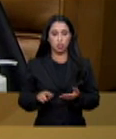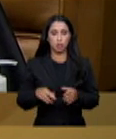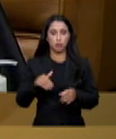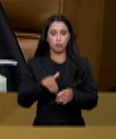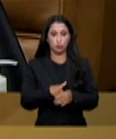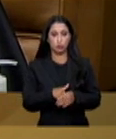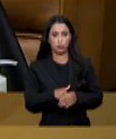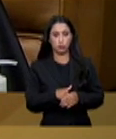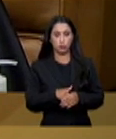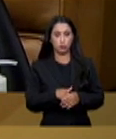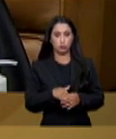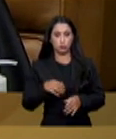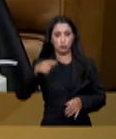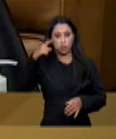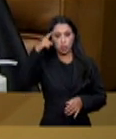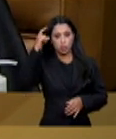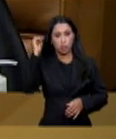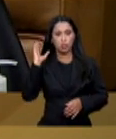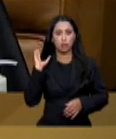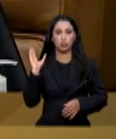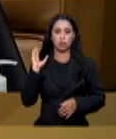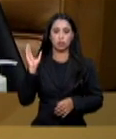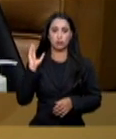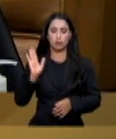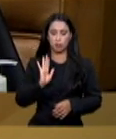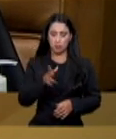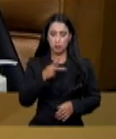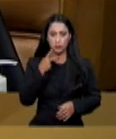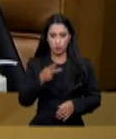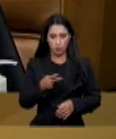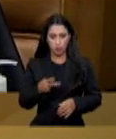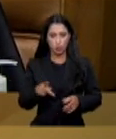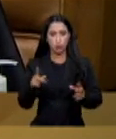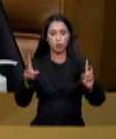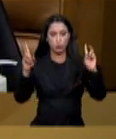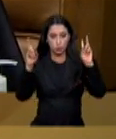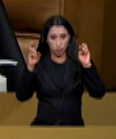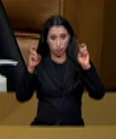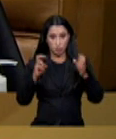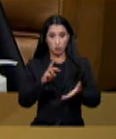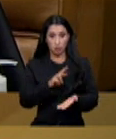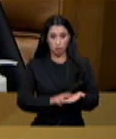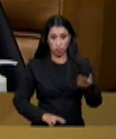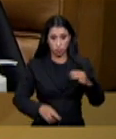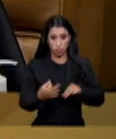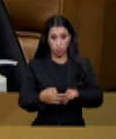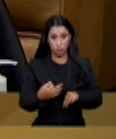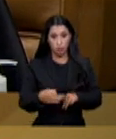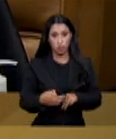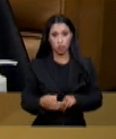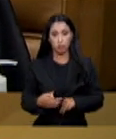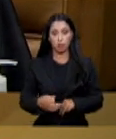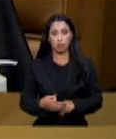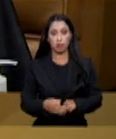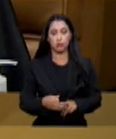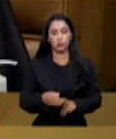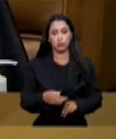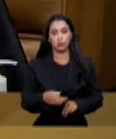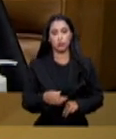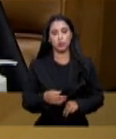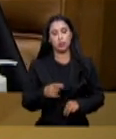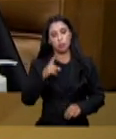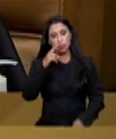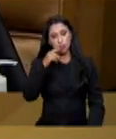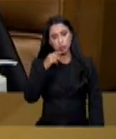voto da ministra Rosa Weber sobre esta matéria, também da relatoria do ministro Gilmar, a ADPF 695,